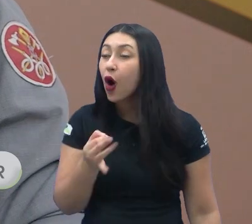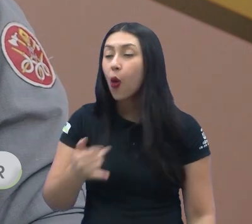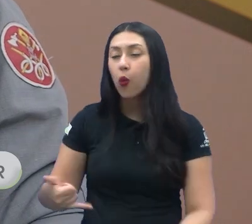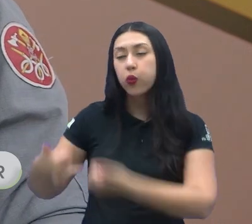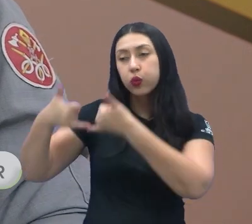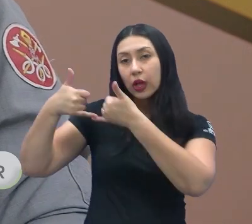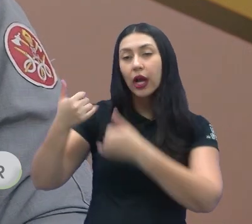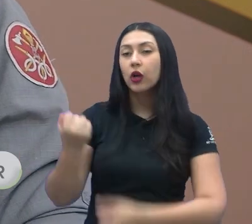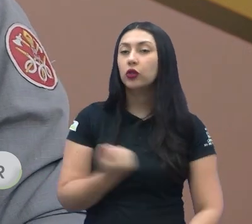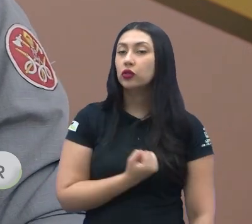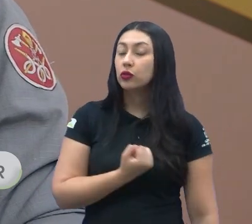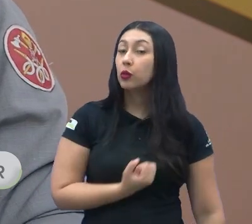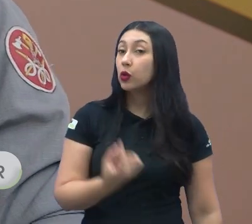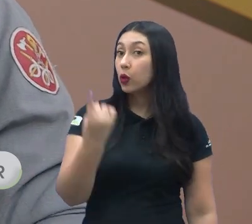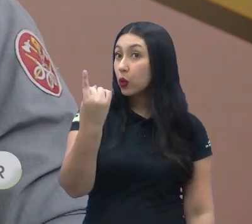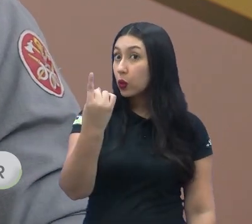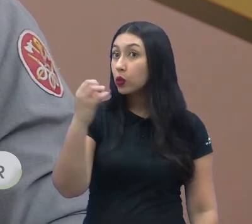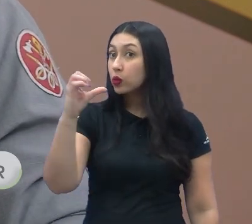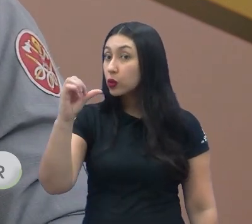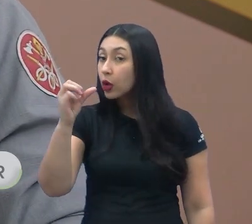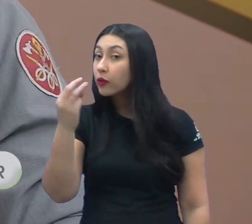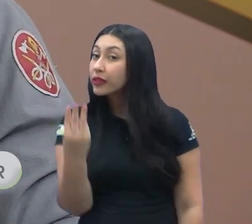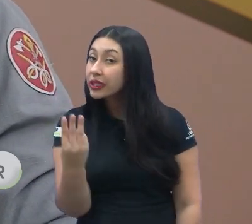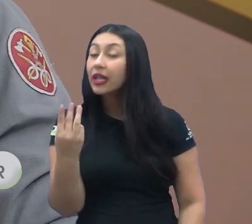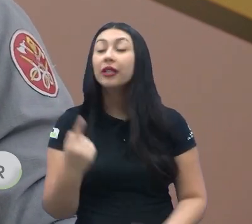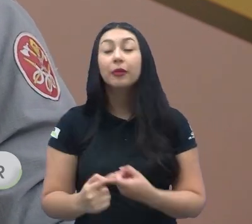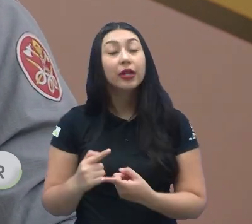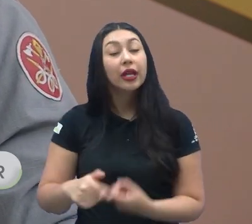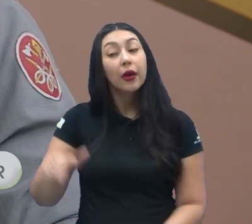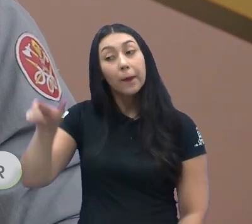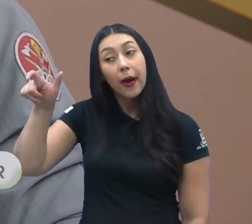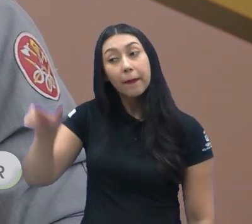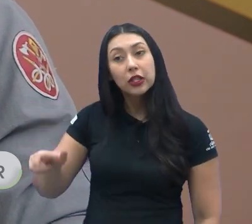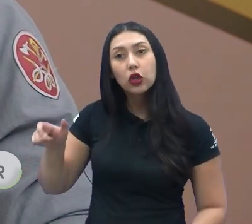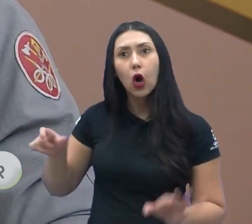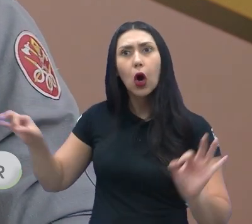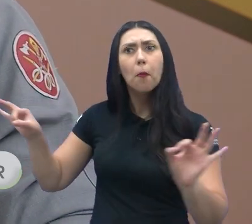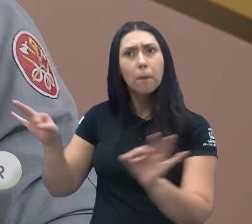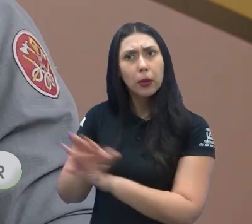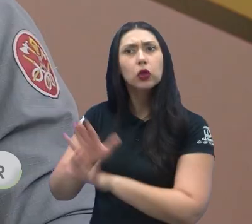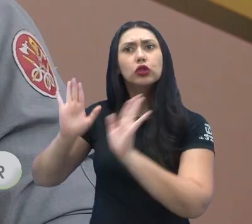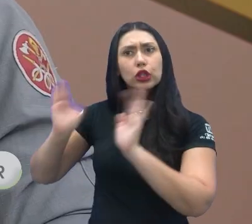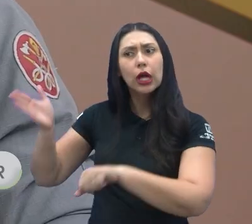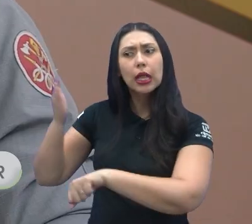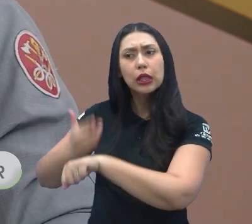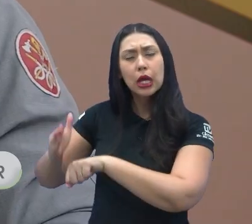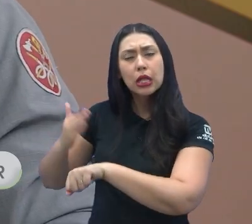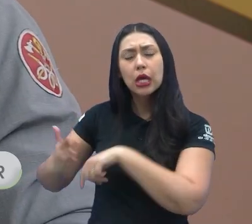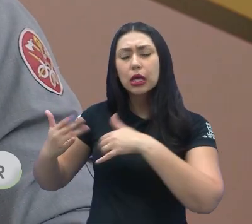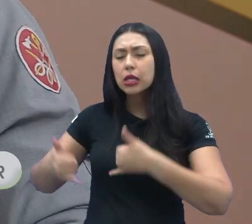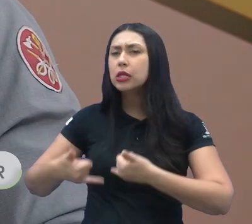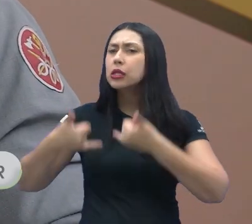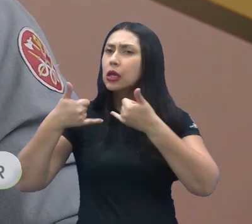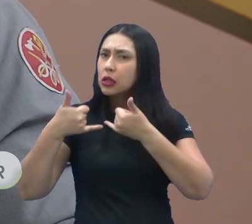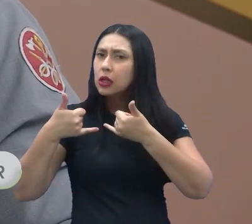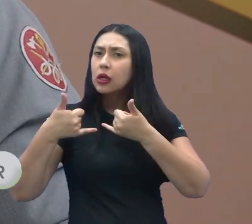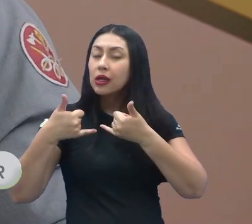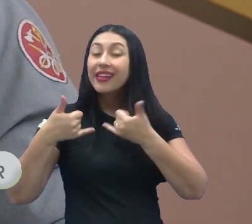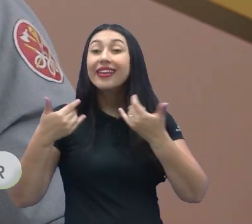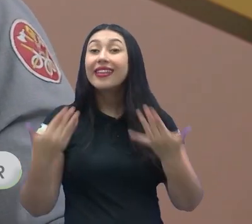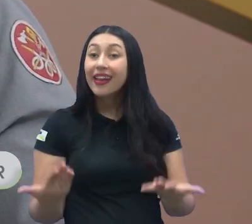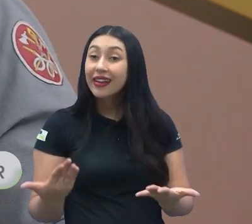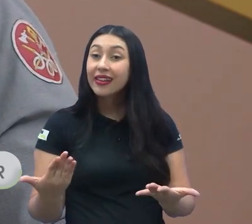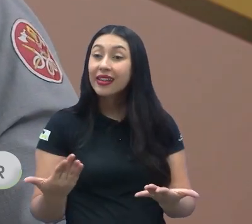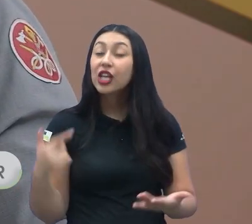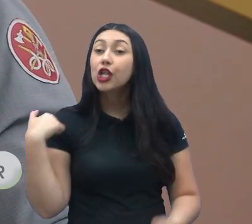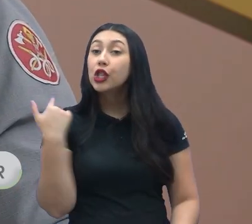Telefone 193, que lá uma pessoa preparada, treinada para isso, ela vai atender a ligação e aí a gente